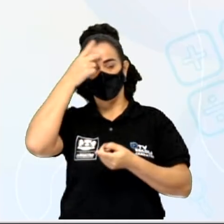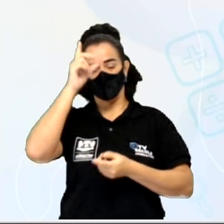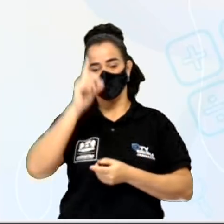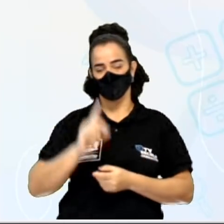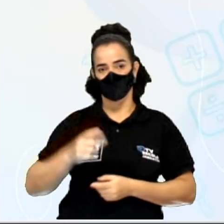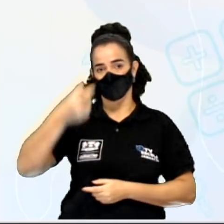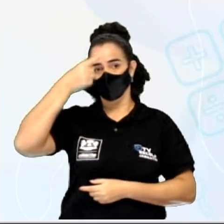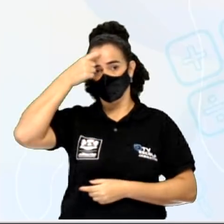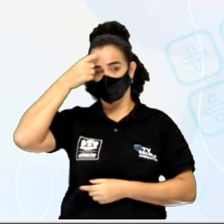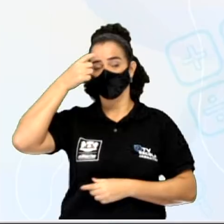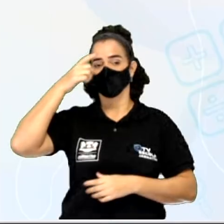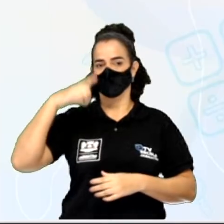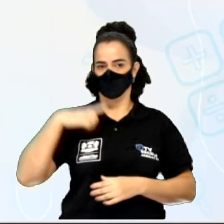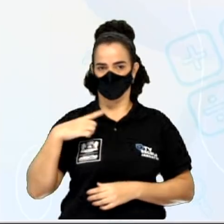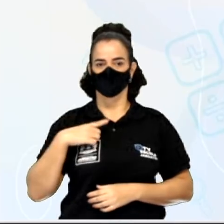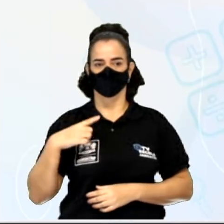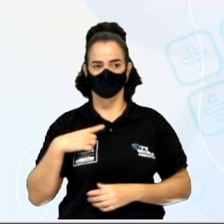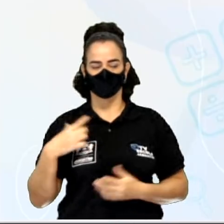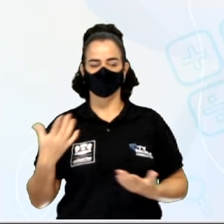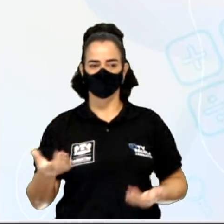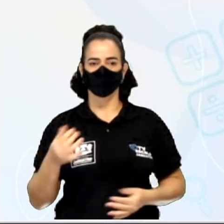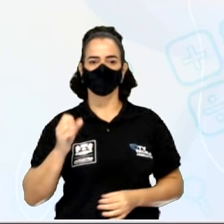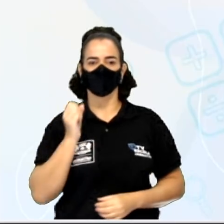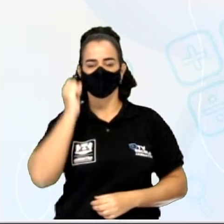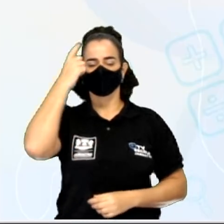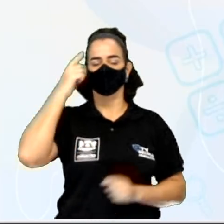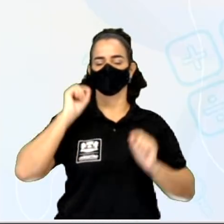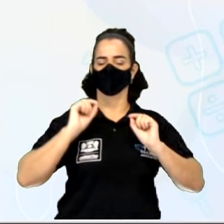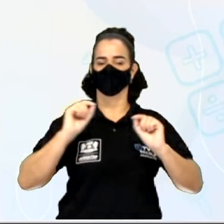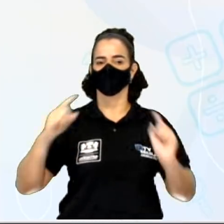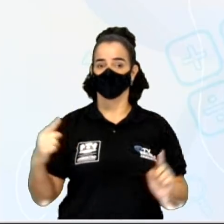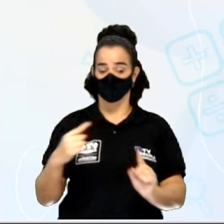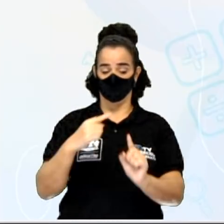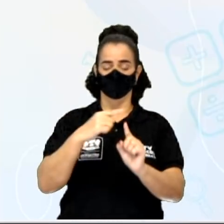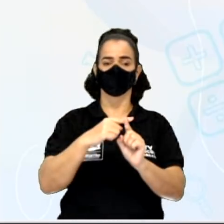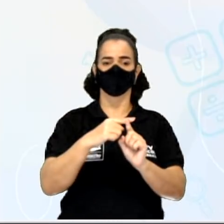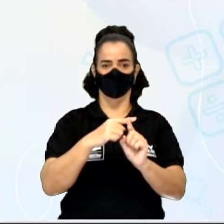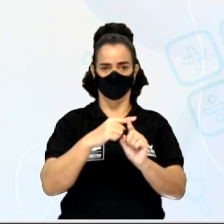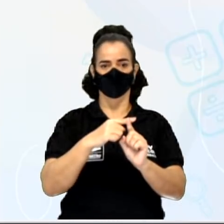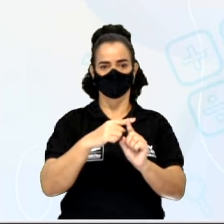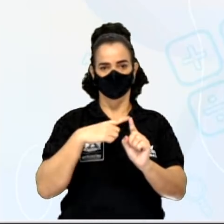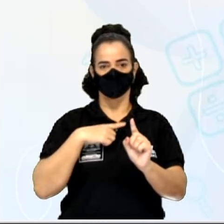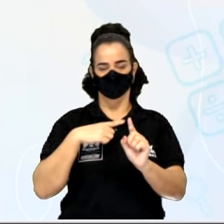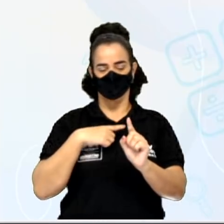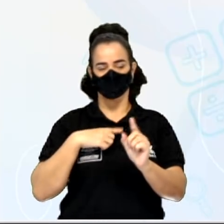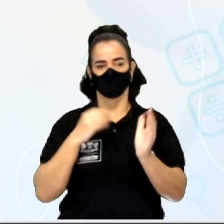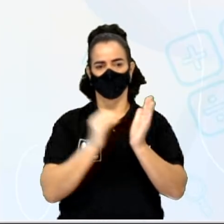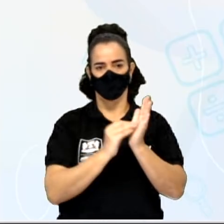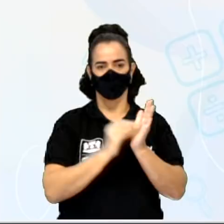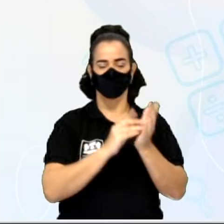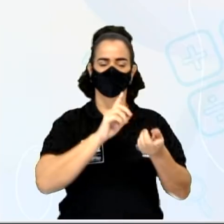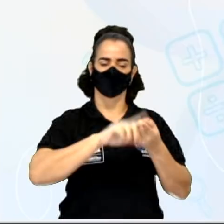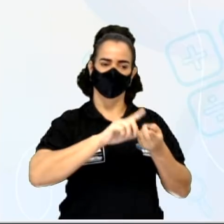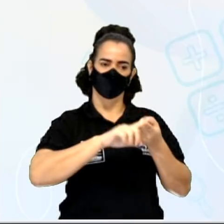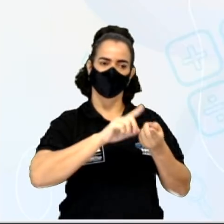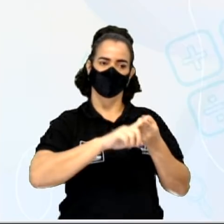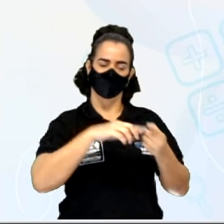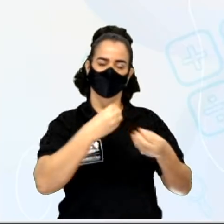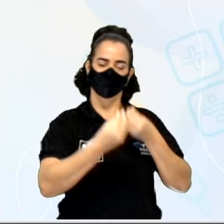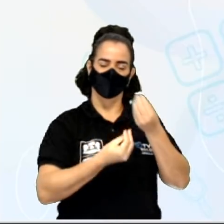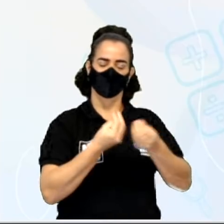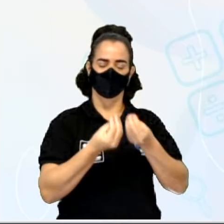preconceito. Dá a ideia de adição. Temos aí uma conjunção aditiva, tá? Colocando também, a gente consegue dar